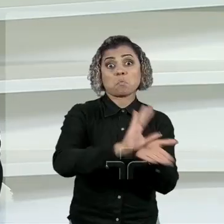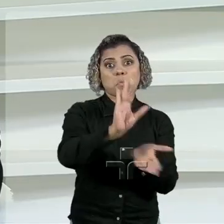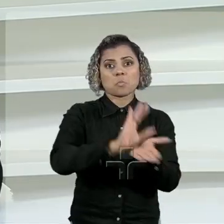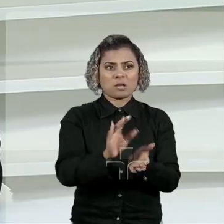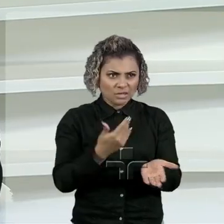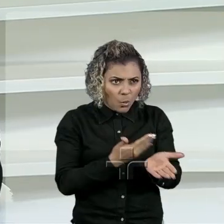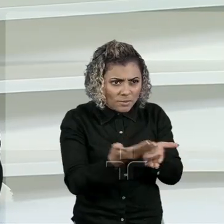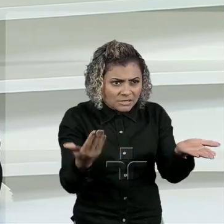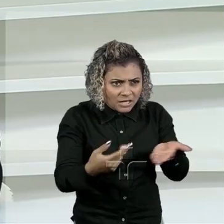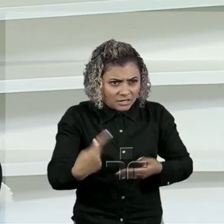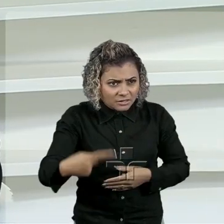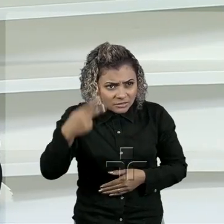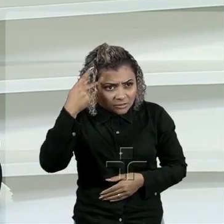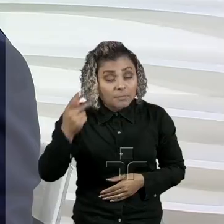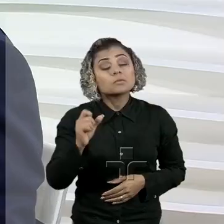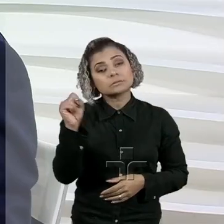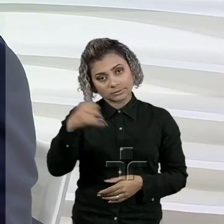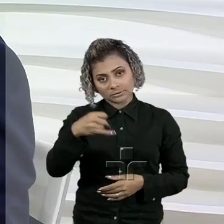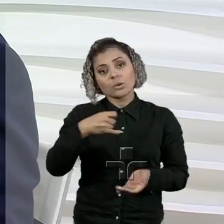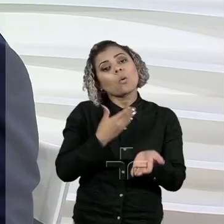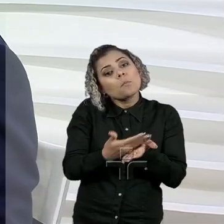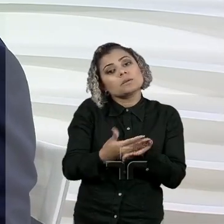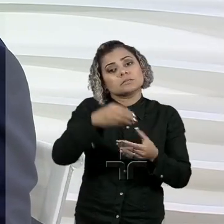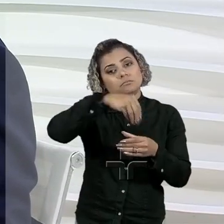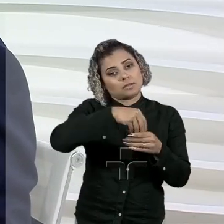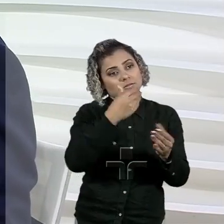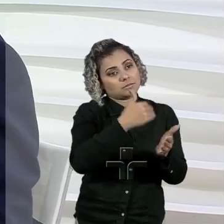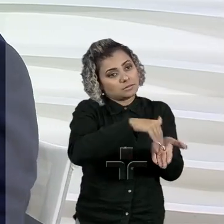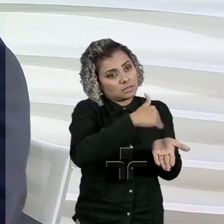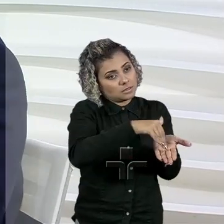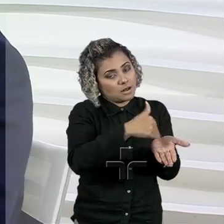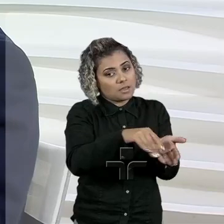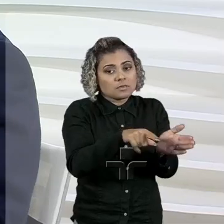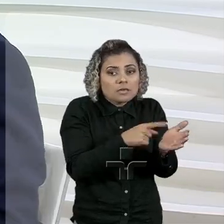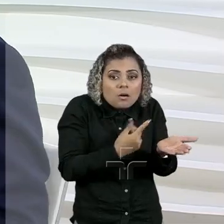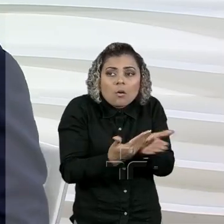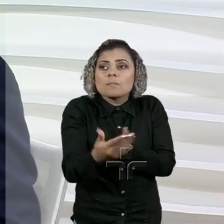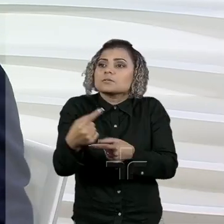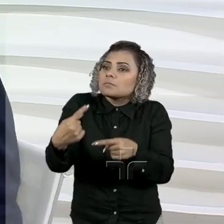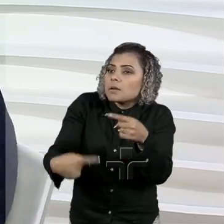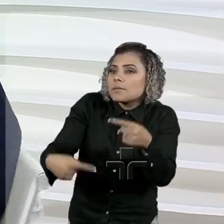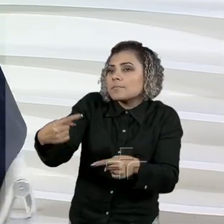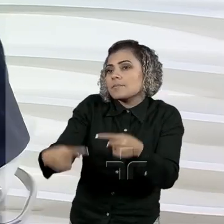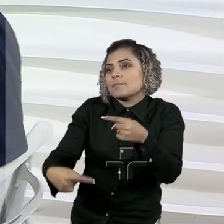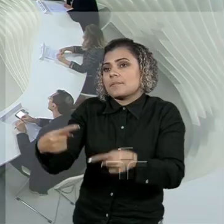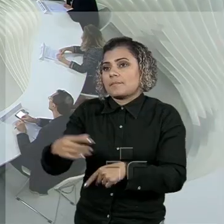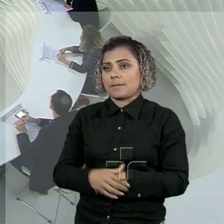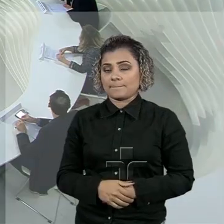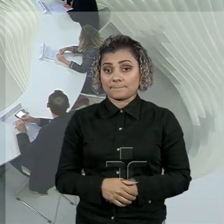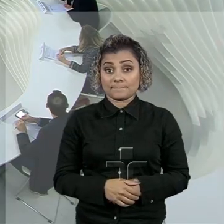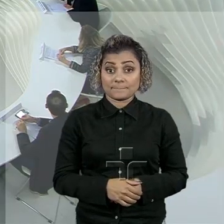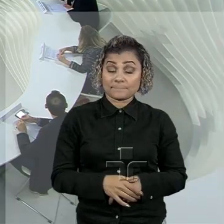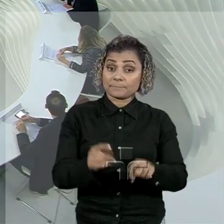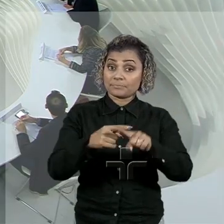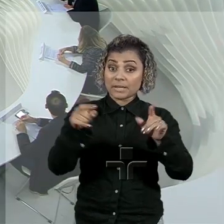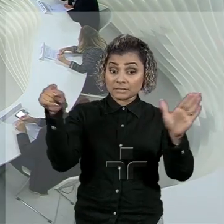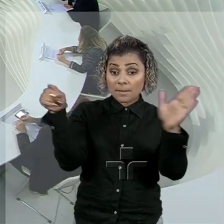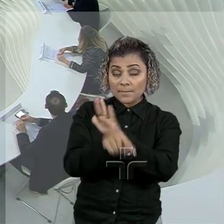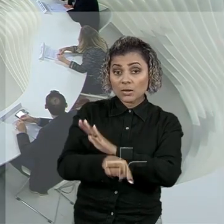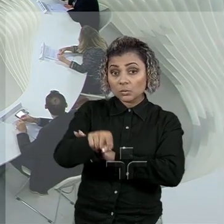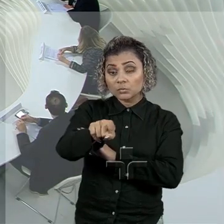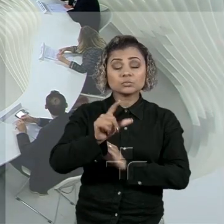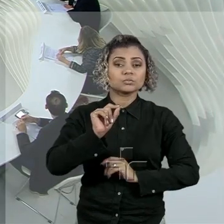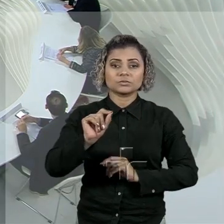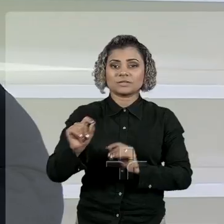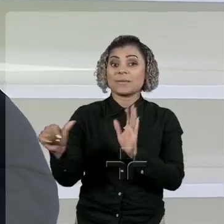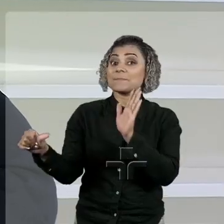discussão aqui sobre o ICMS? Nós estamos discutindo internamente na Secretaria sobre essa possibilidade, mas estamos longe ainda nesse debate. Eu acho que essa pergunta tem a ver com aquela